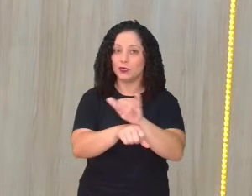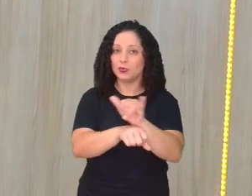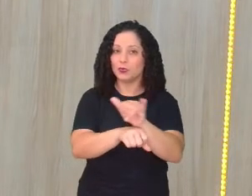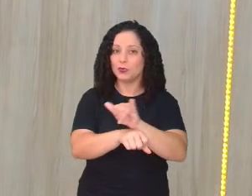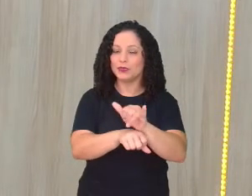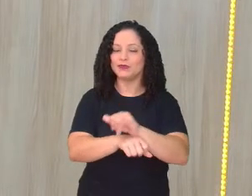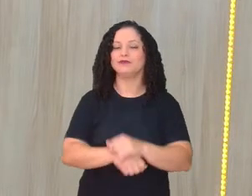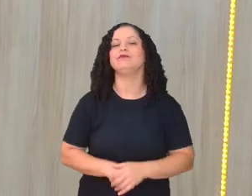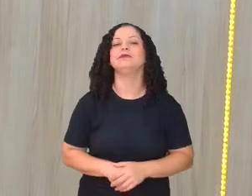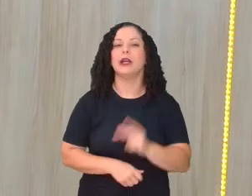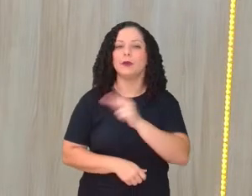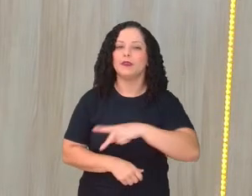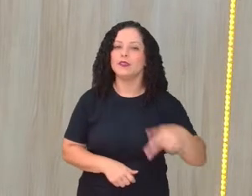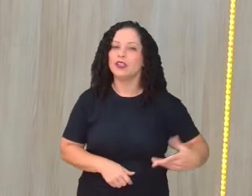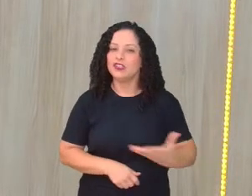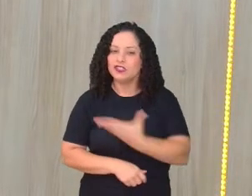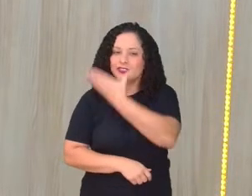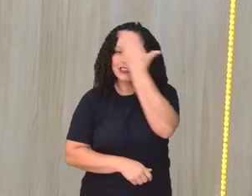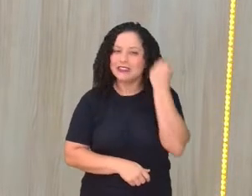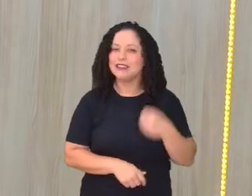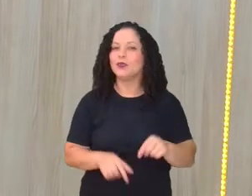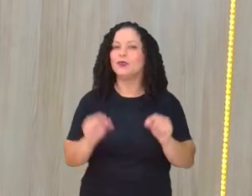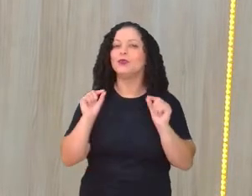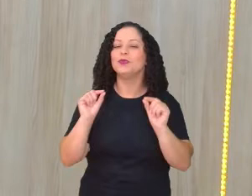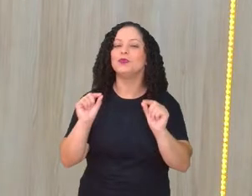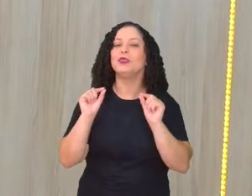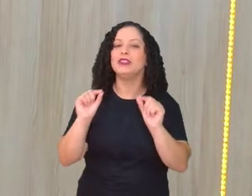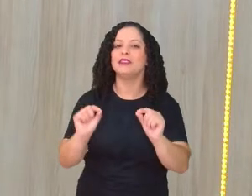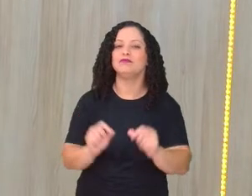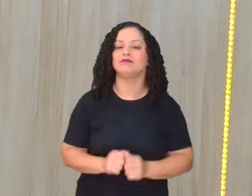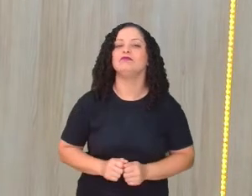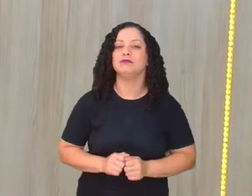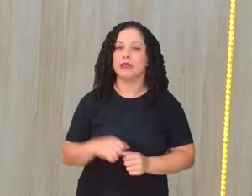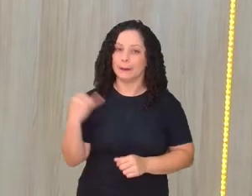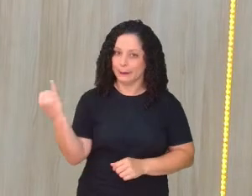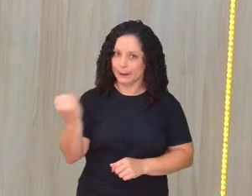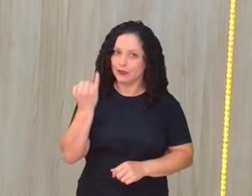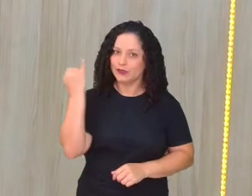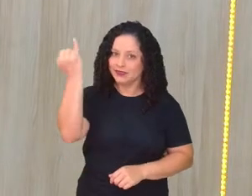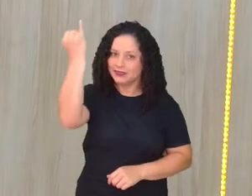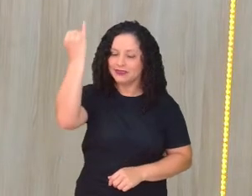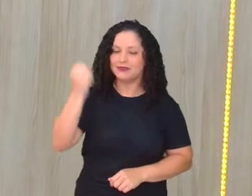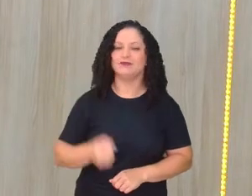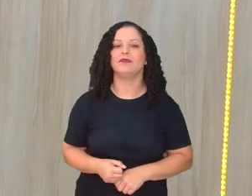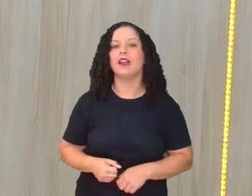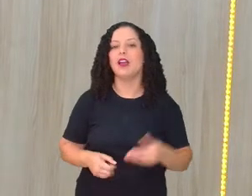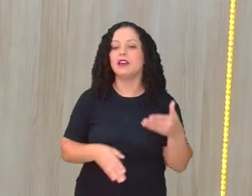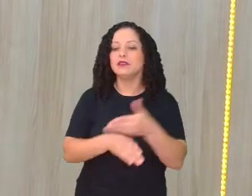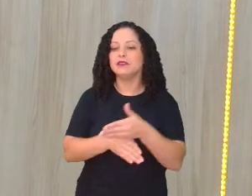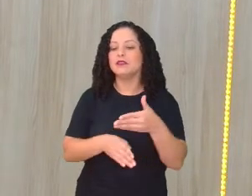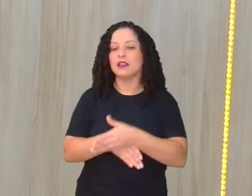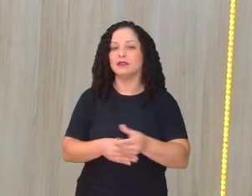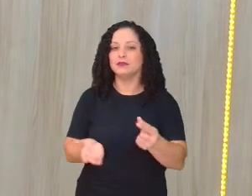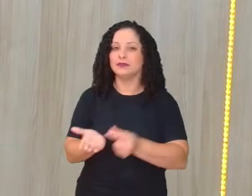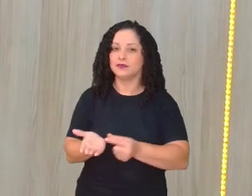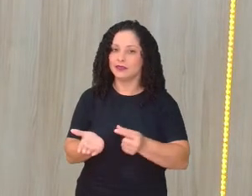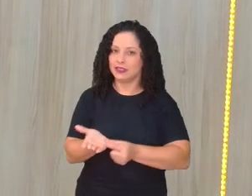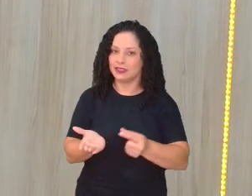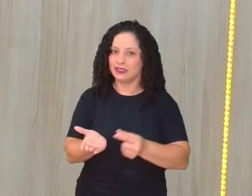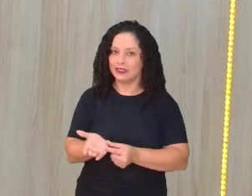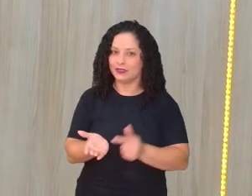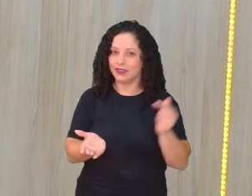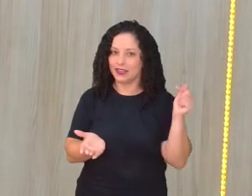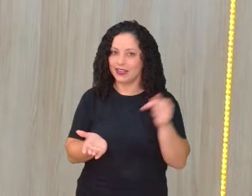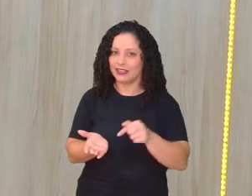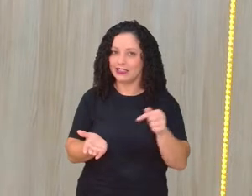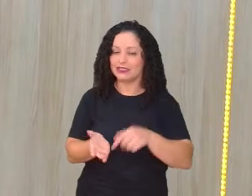um pequeno detalhezinho que para muita gente pode ser muito importante. Acessando a aula pelo aplicativo, a